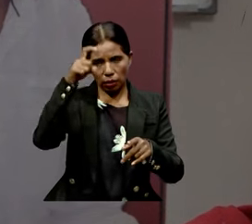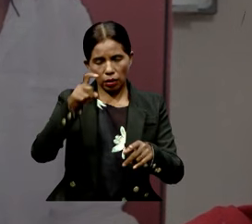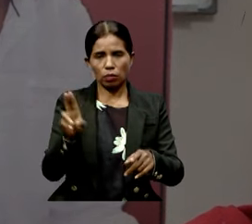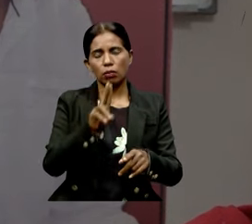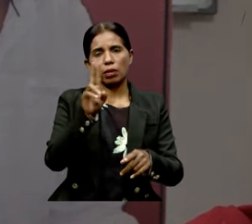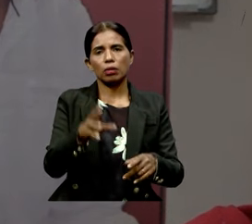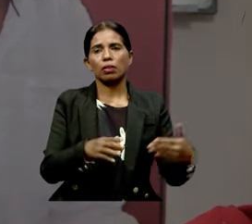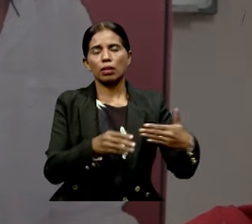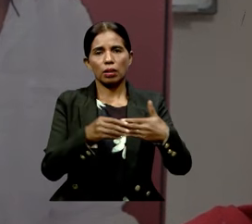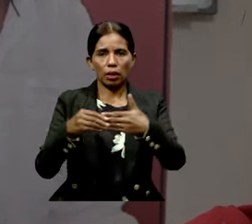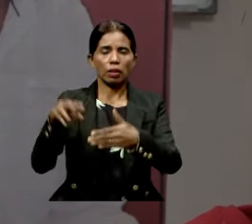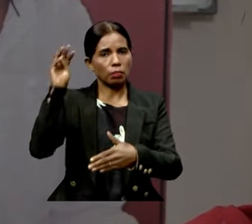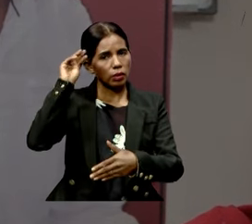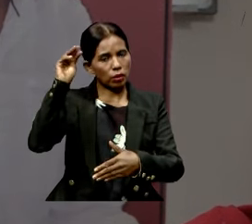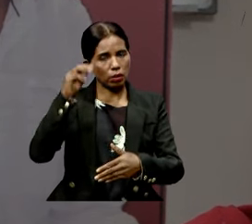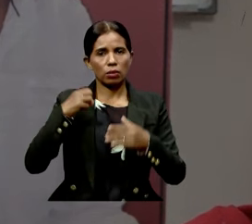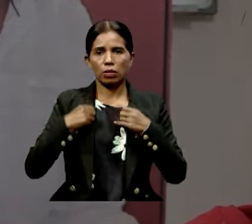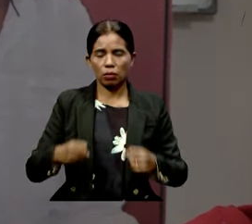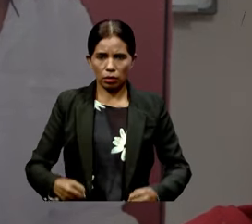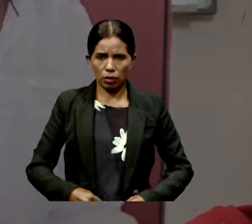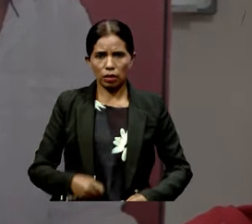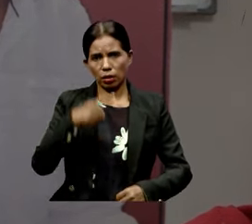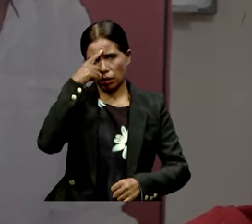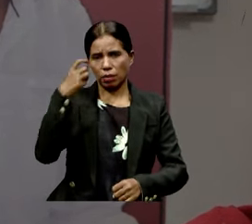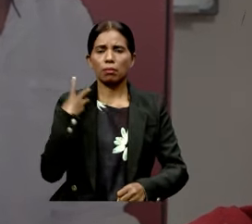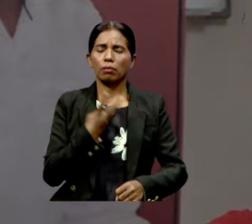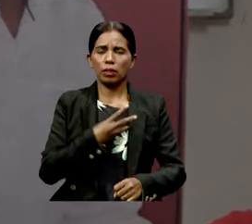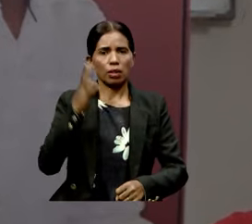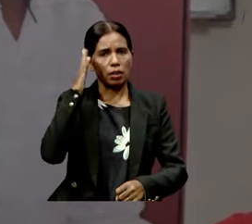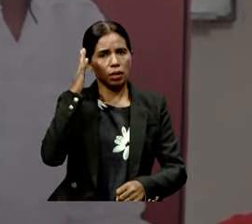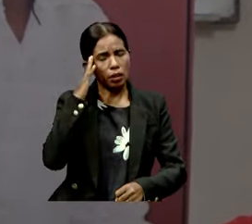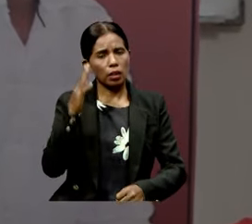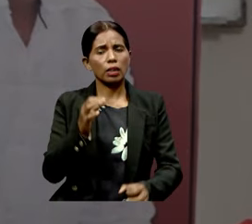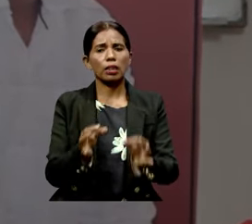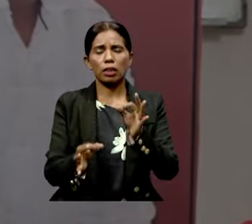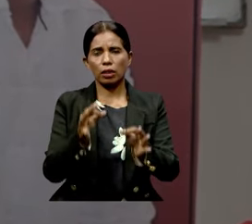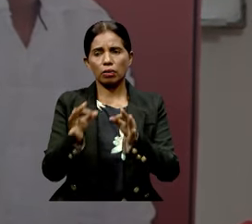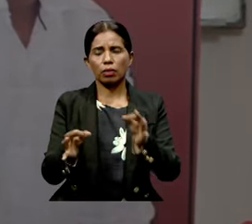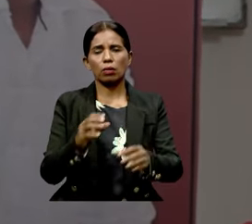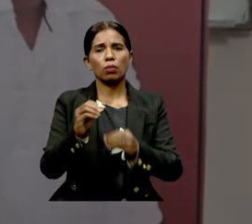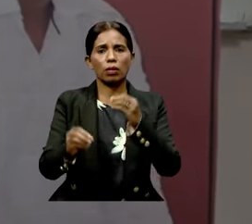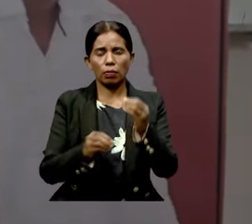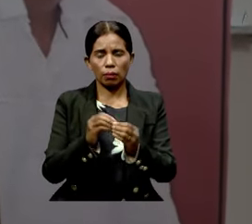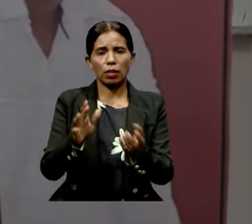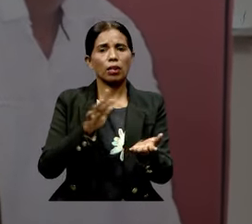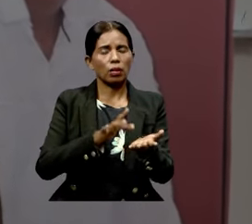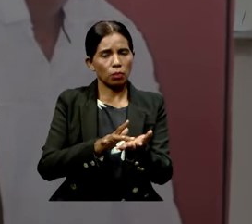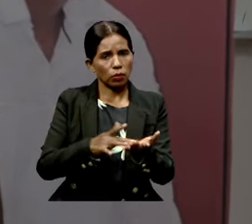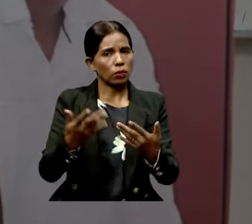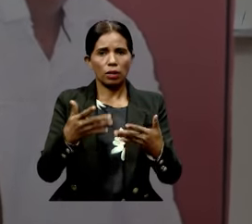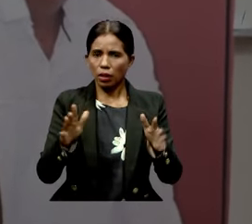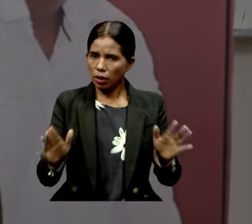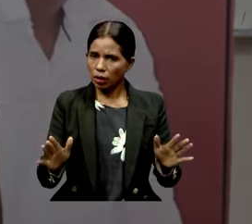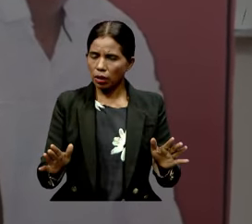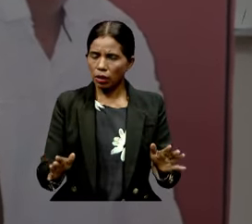refere. Tamba itatene kata, se facilidade li liu ba iha medicamento ne makla iha,